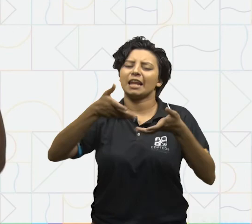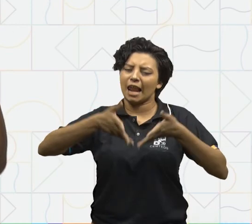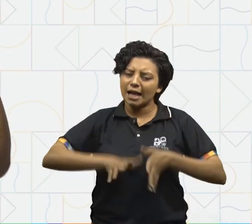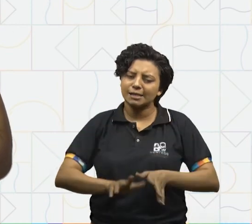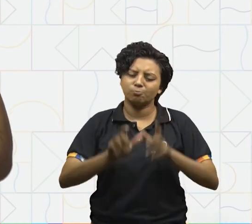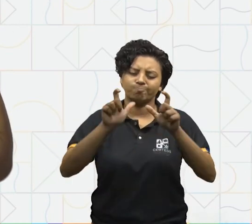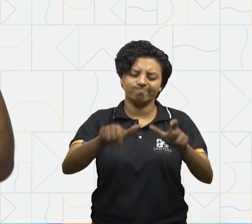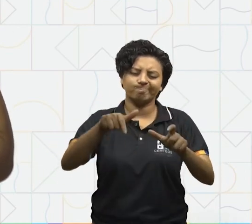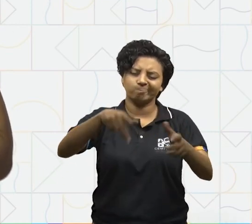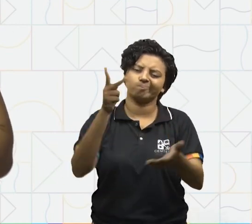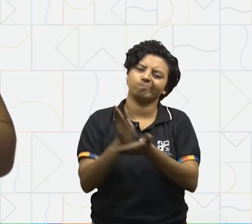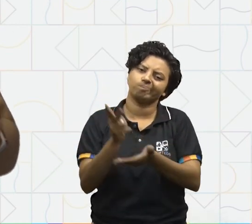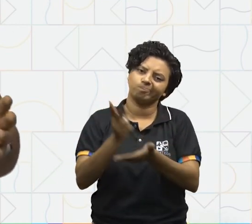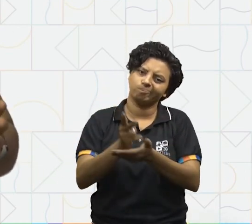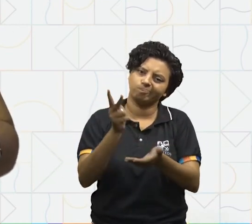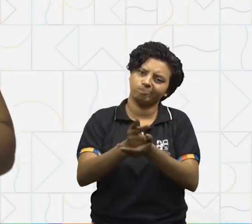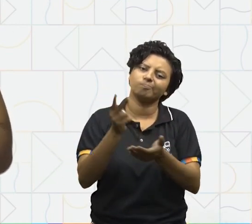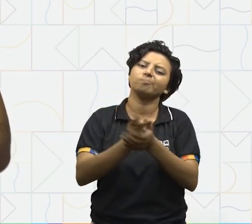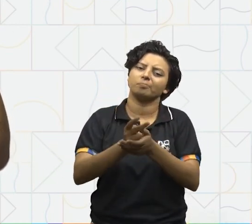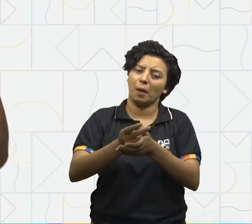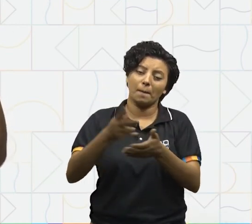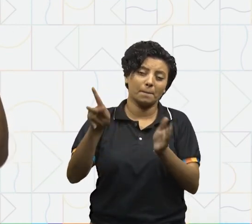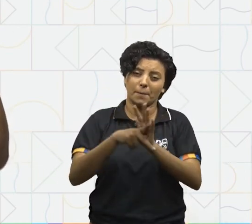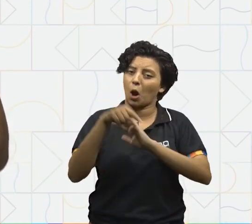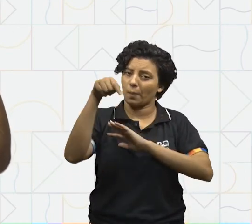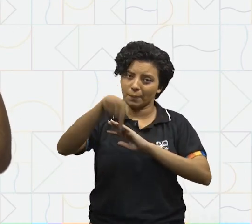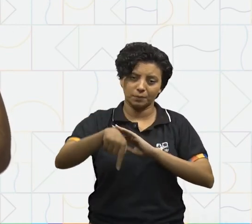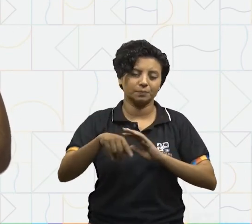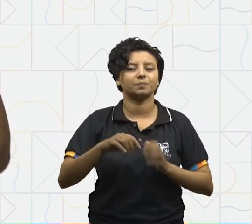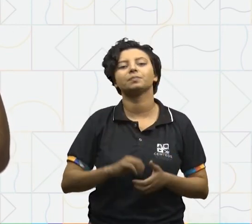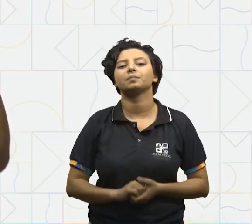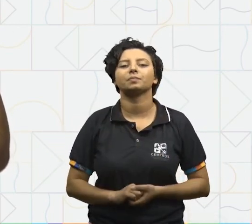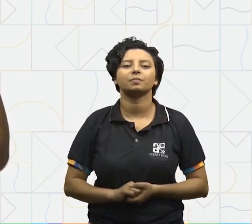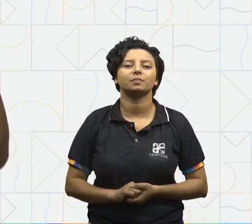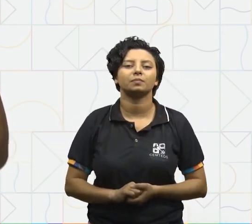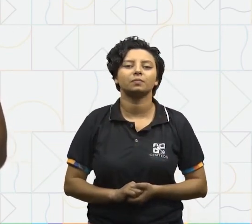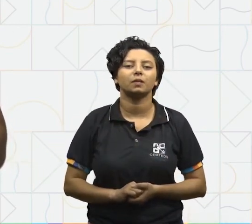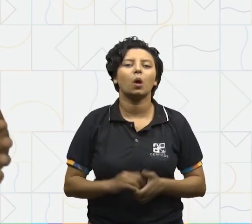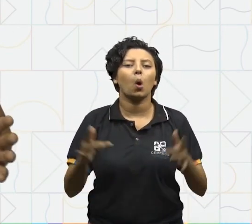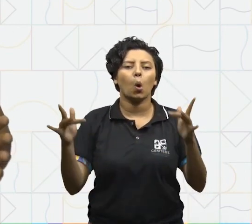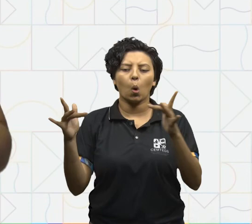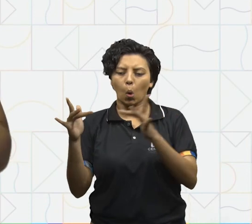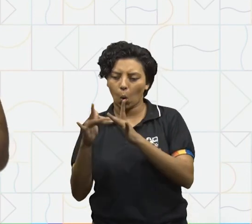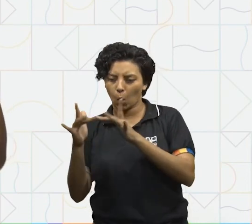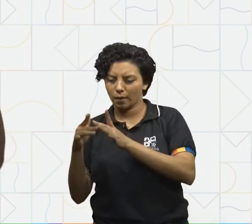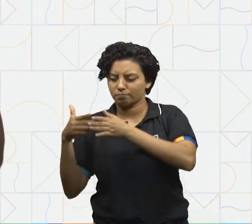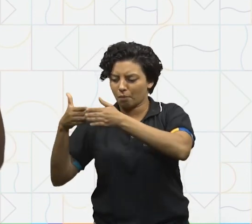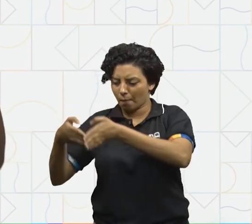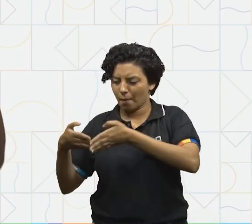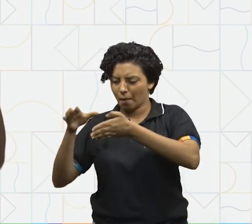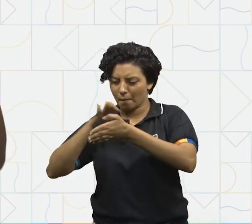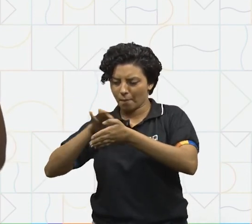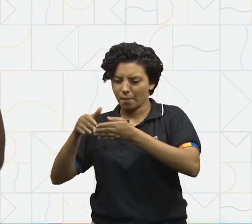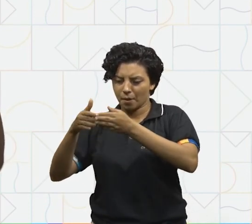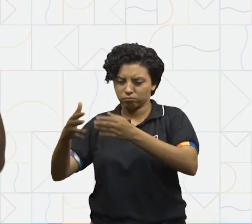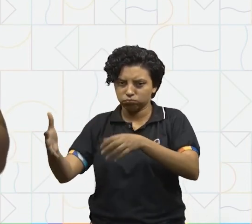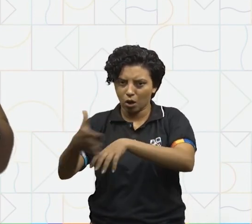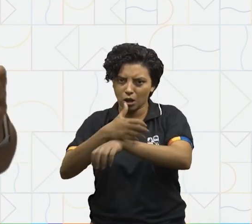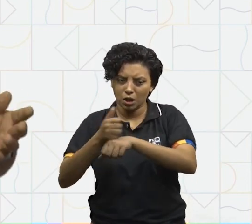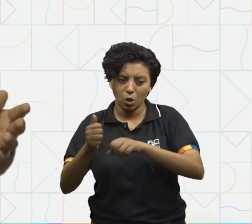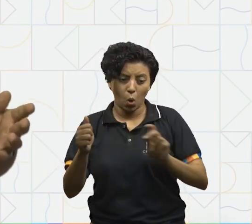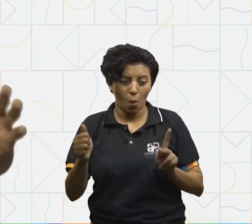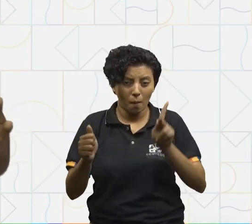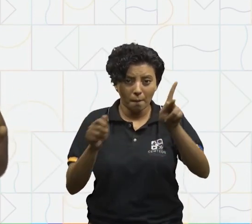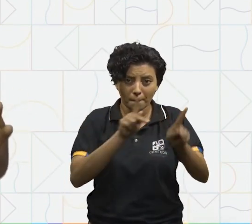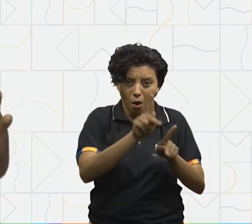do lugar em que vive, gerado dentro da terra que lhe é própria. Durante o contato dos colonizadores europeus com